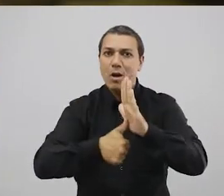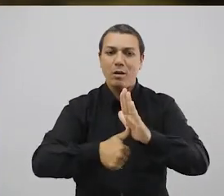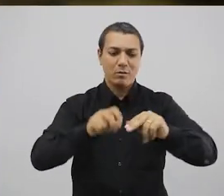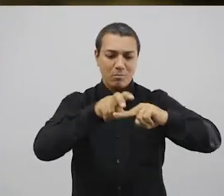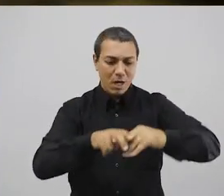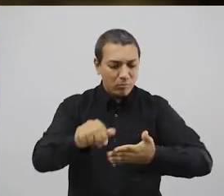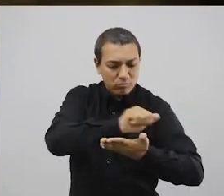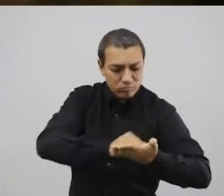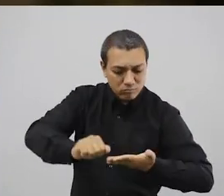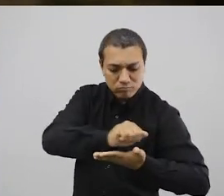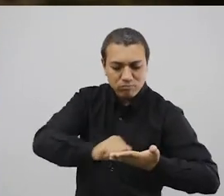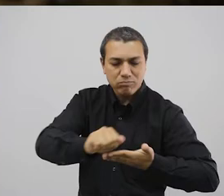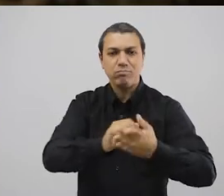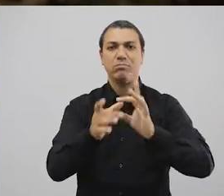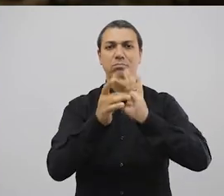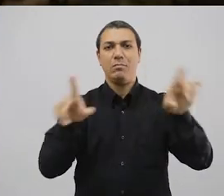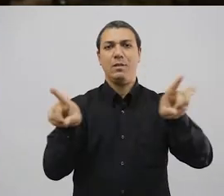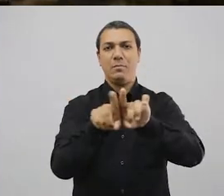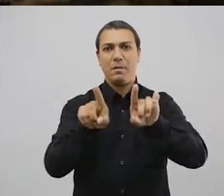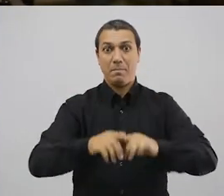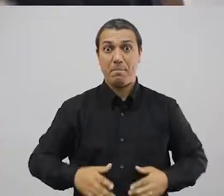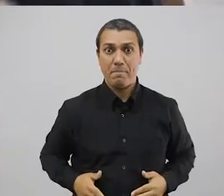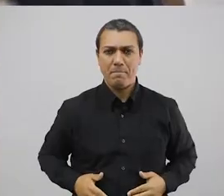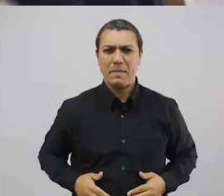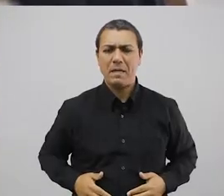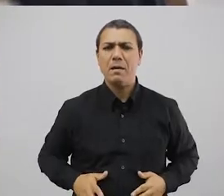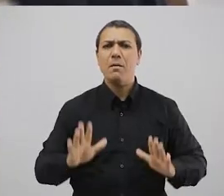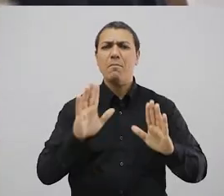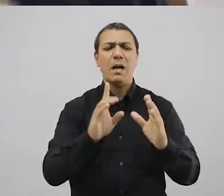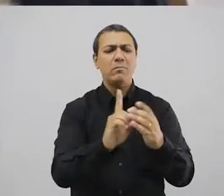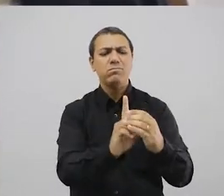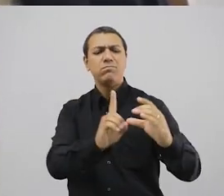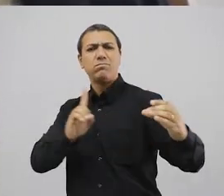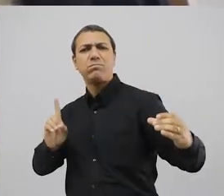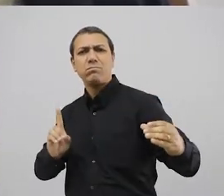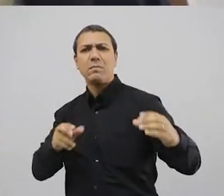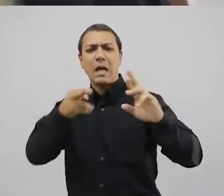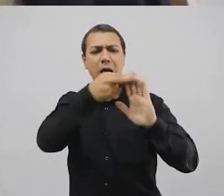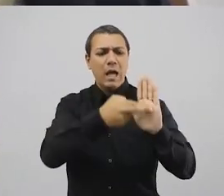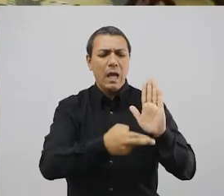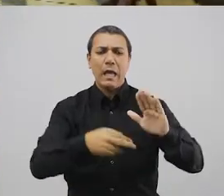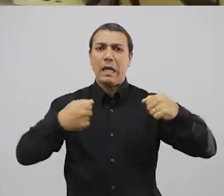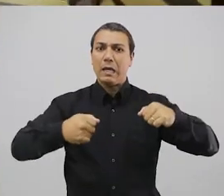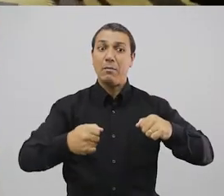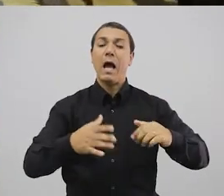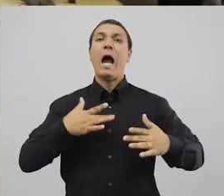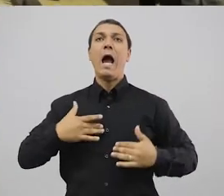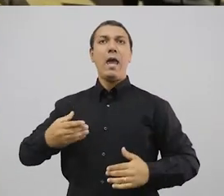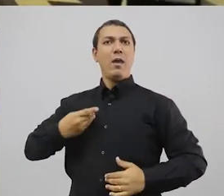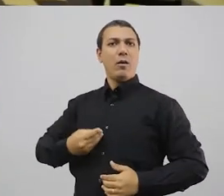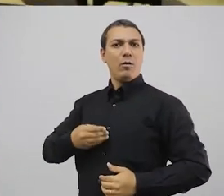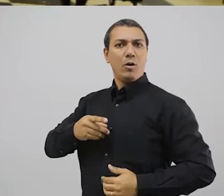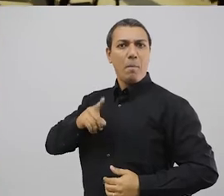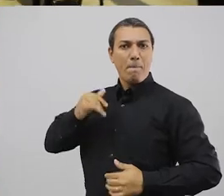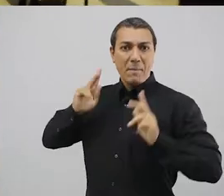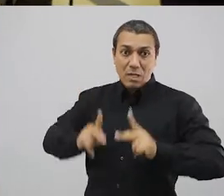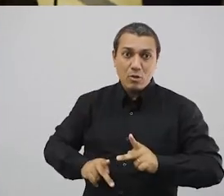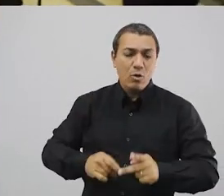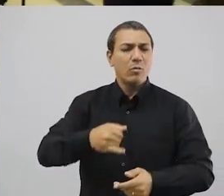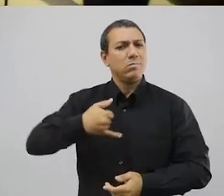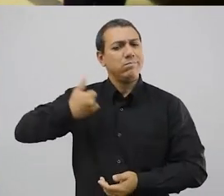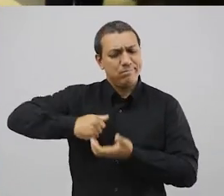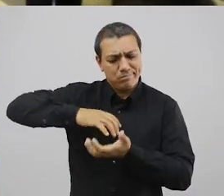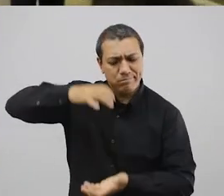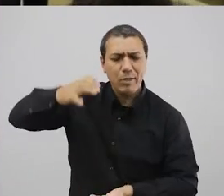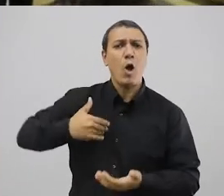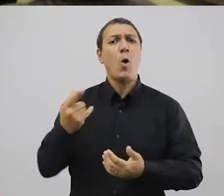das superfícies deve ser constante embora as regras do distanciamento não impeçam que as pessoas do grupo de risco estejam